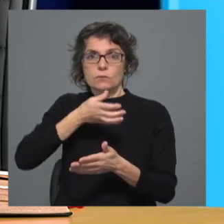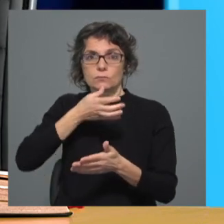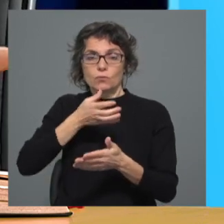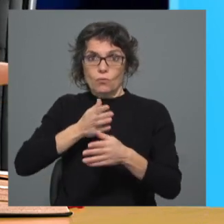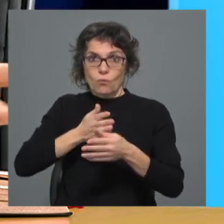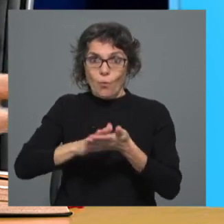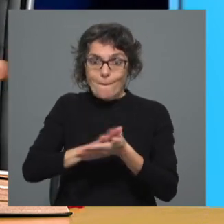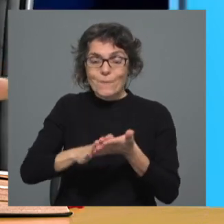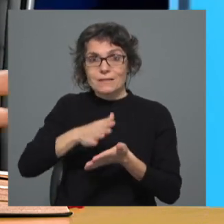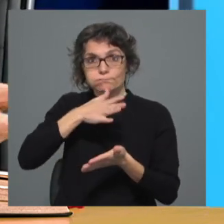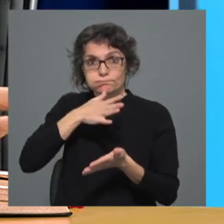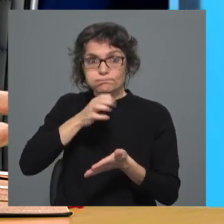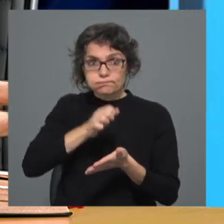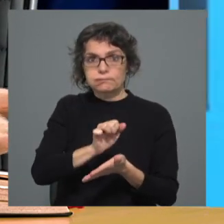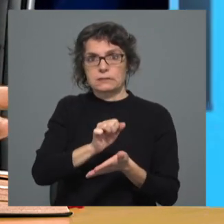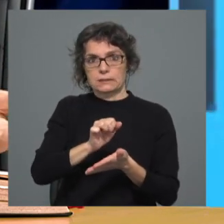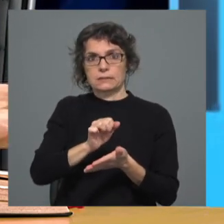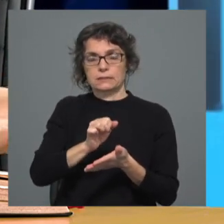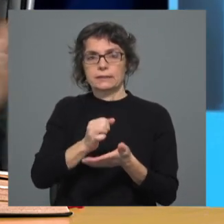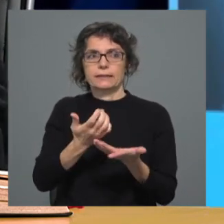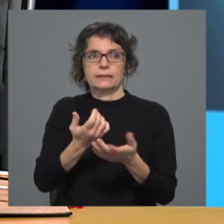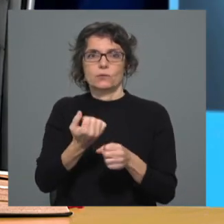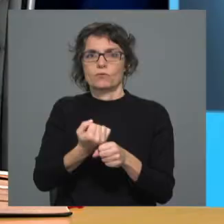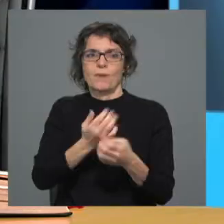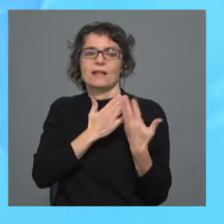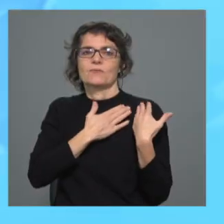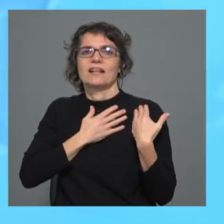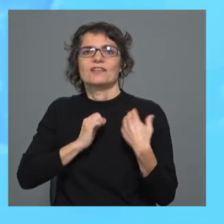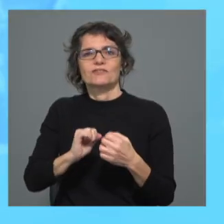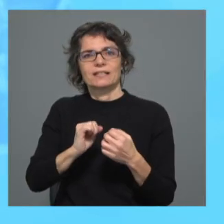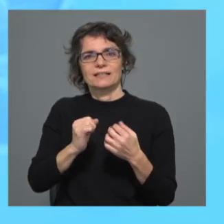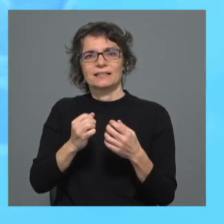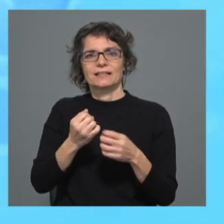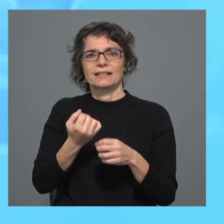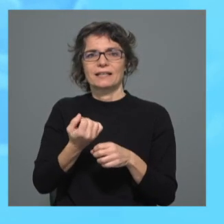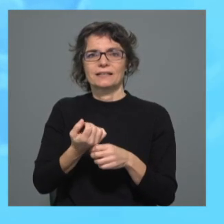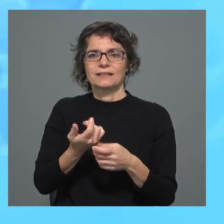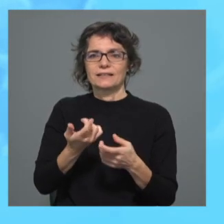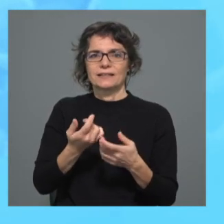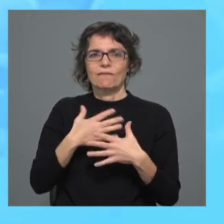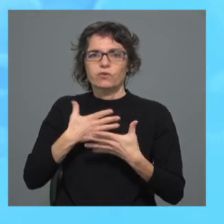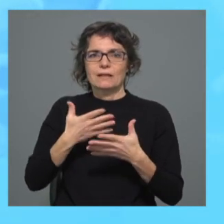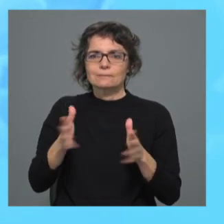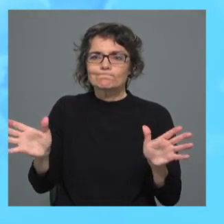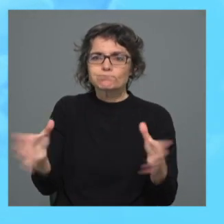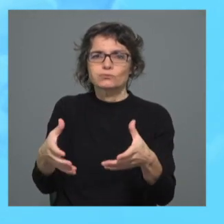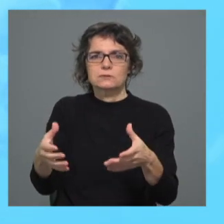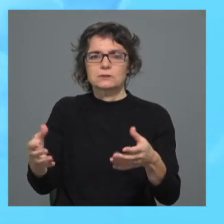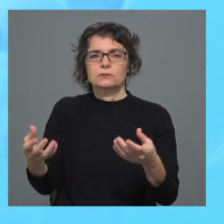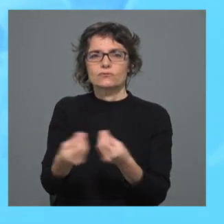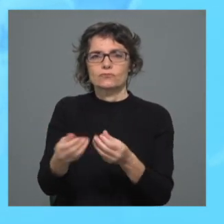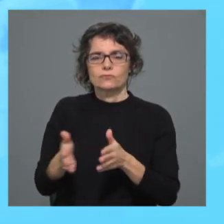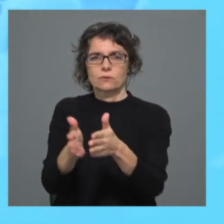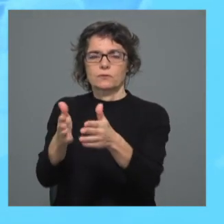foi isso que ele assumiu como um ministério que Deus lhe confiou. E esse é um apelo que também se repete por estes dias, está a decorrer o oitavaário de